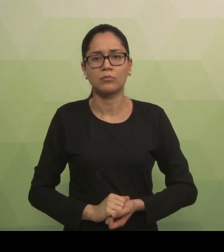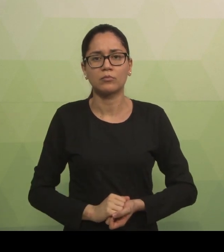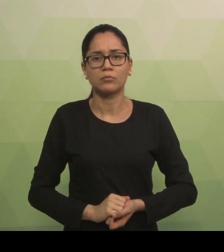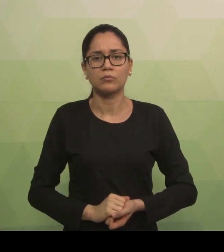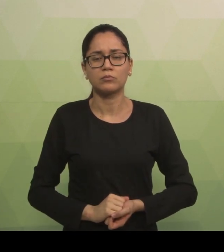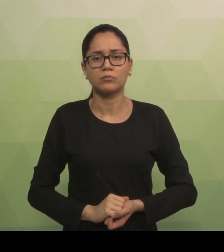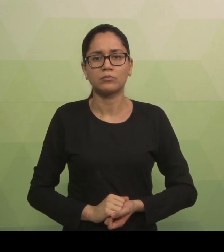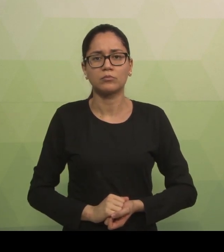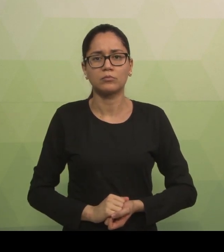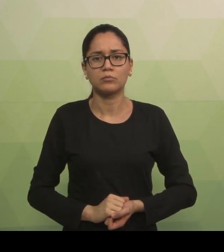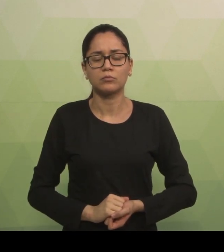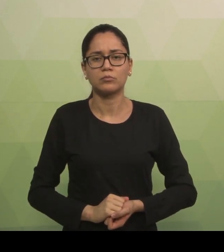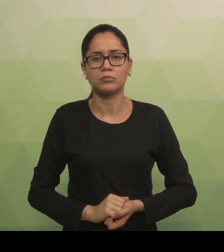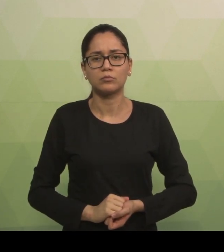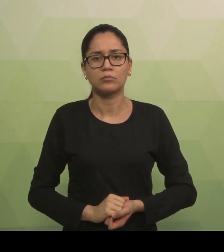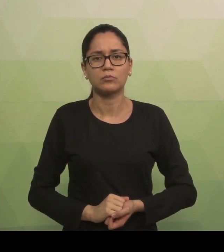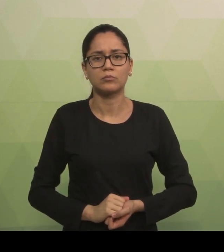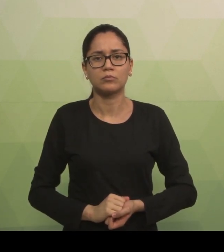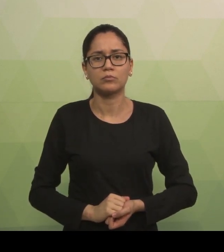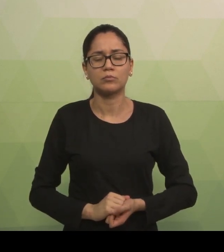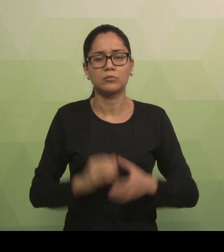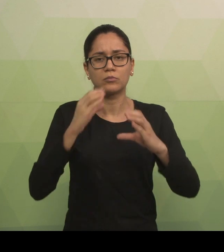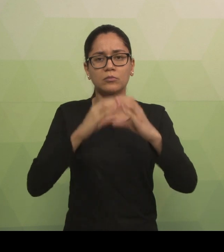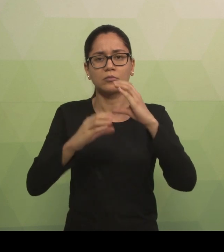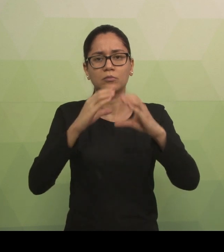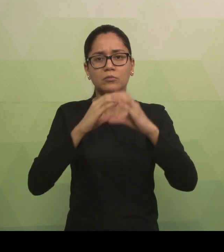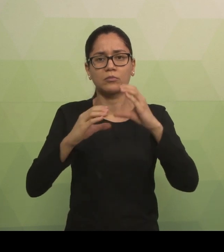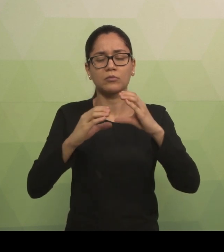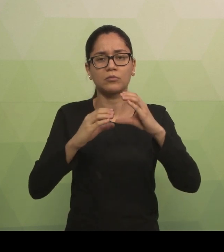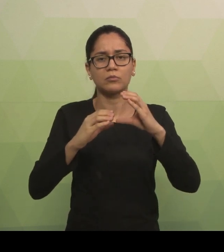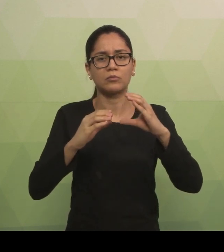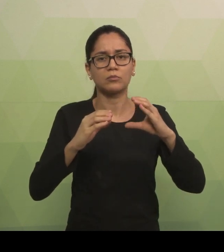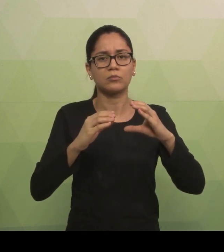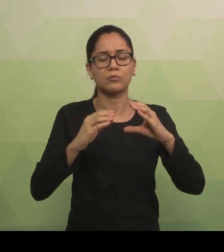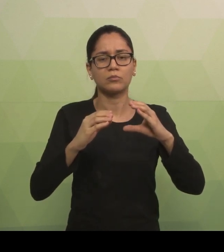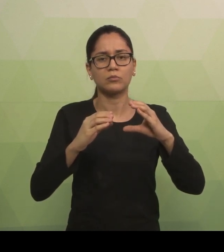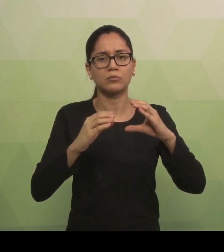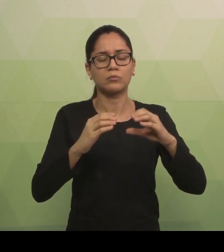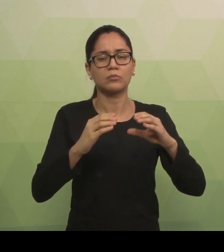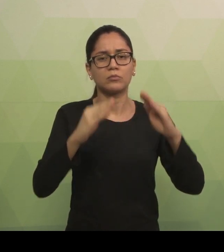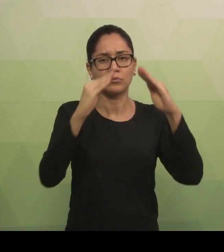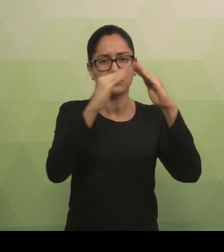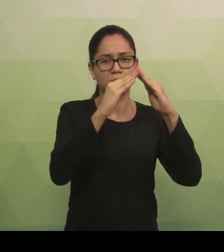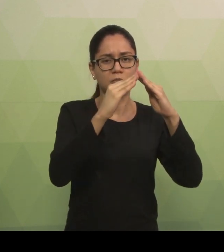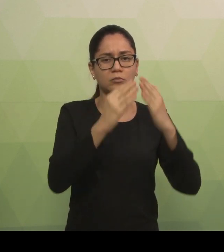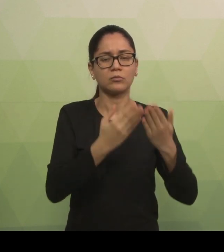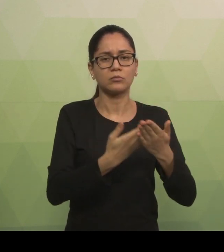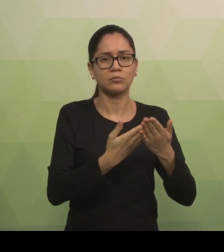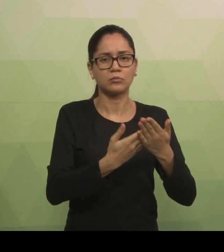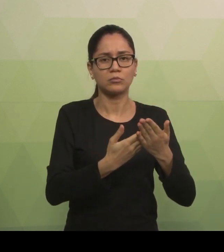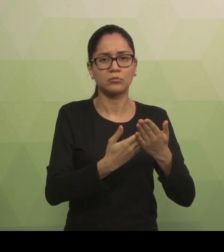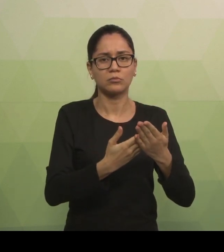para fins militares, a internet também foi um importante meio de comunicação acadêmico. Estudantes e professores